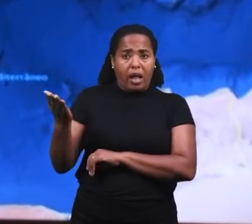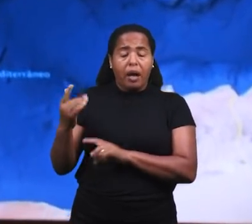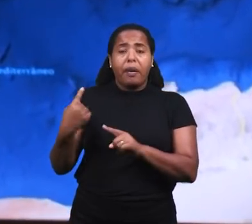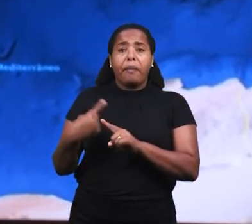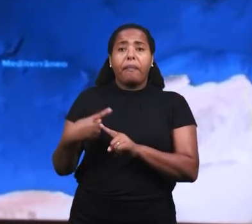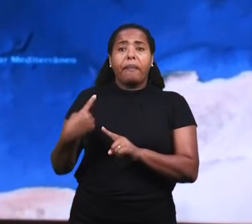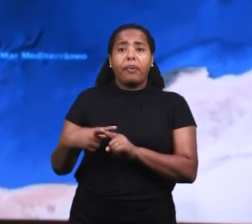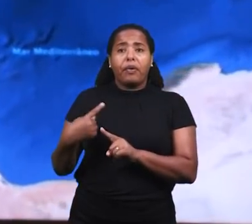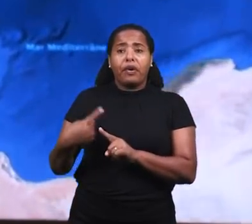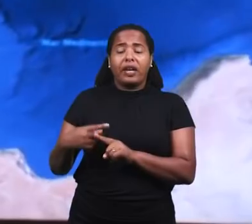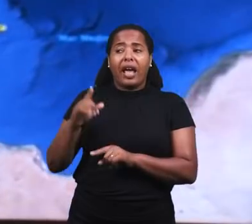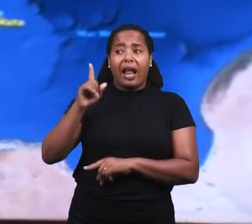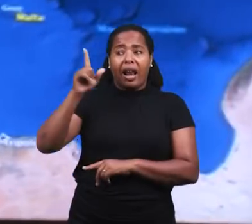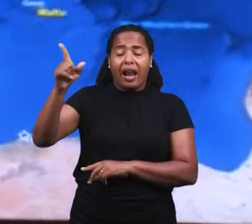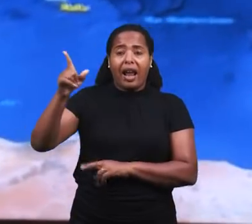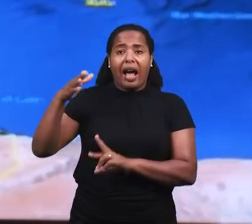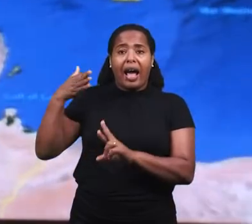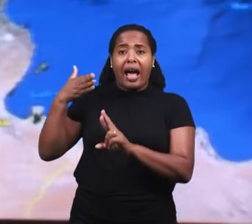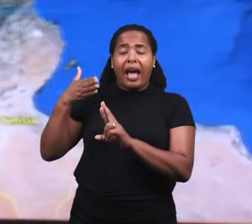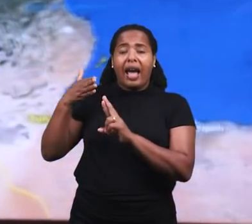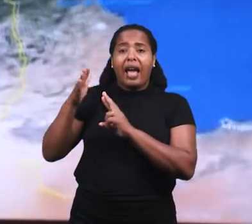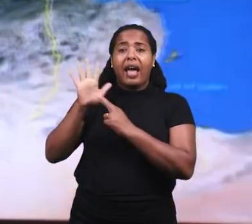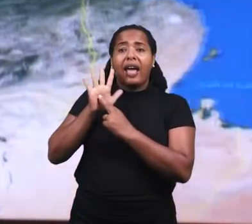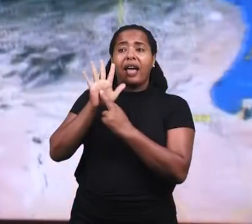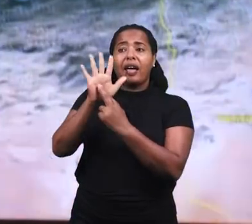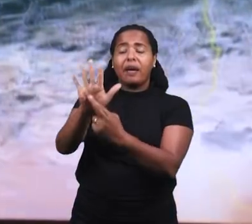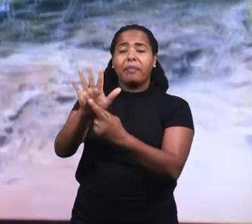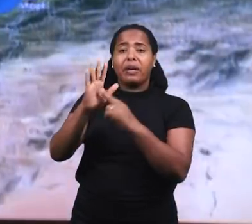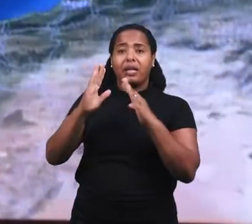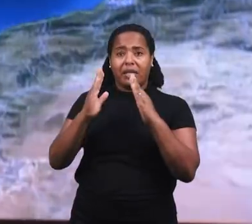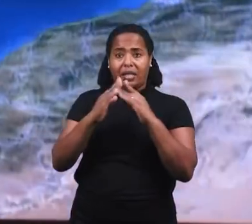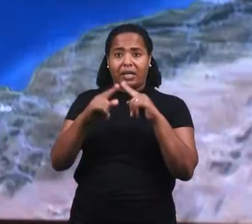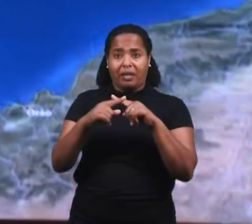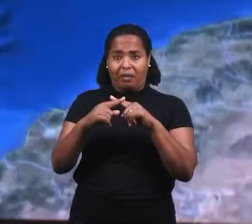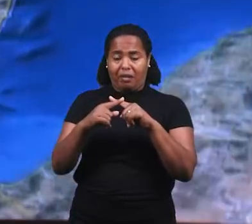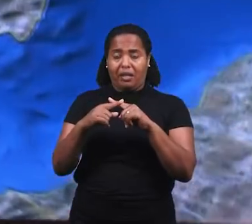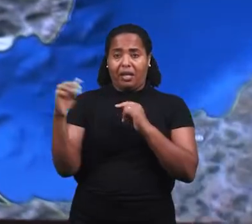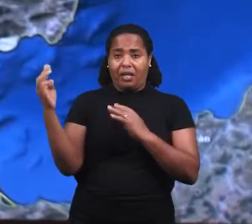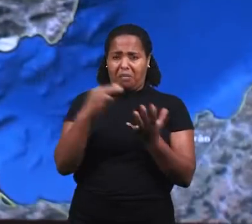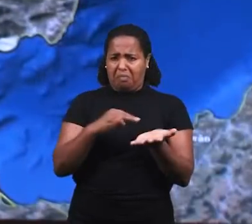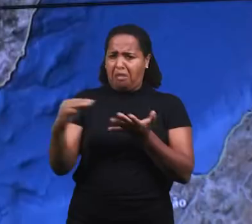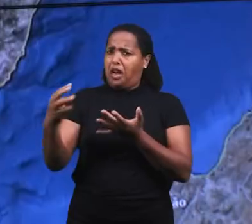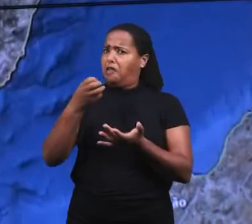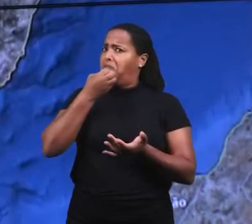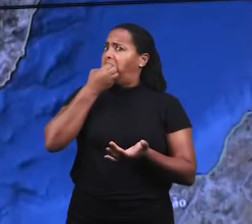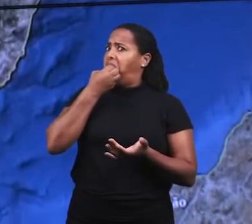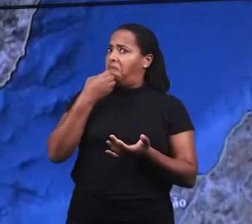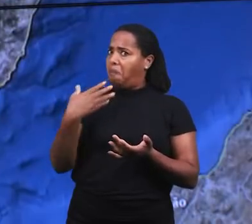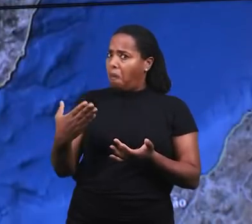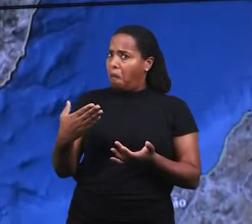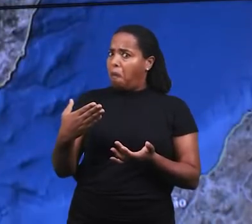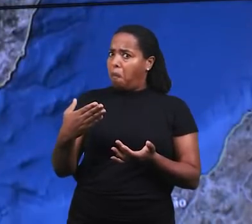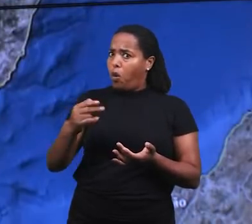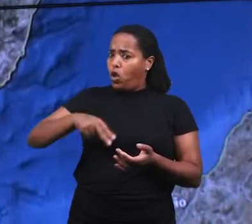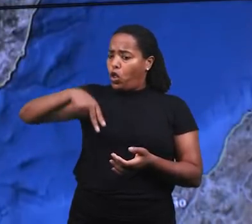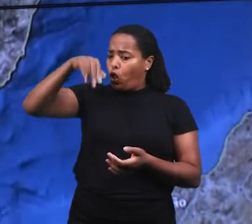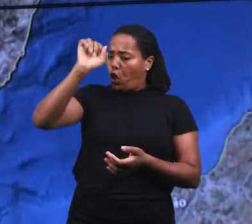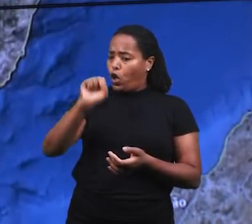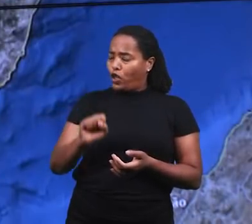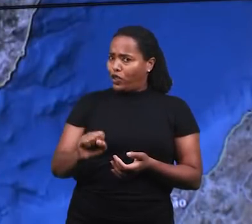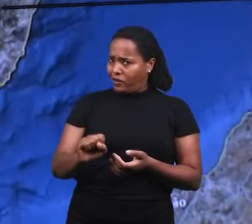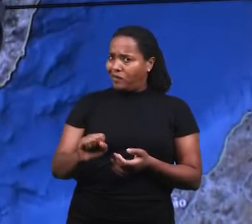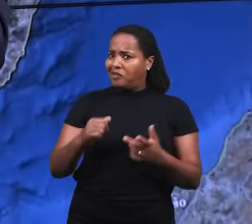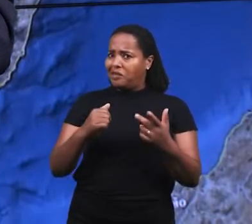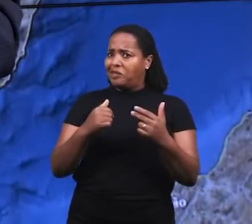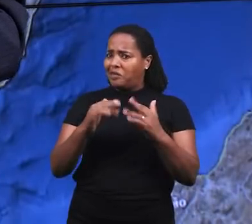nesta programação a este país, onde nós estamos ali representados A Igreja Cristã Maranata está muito bem representada